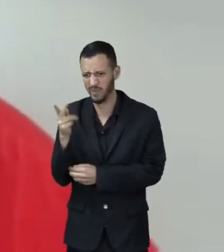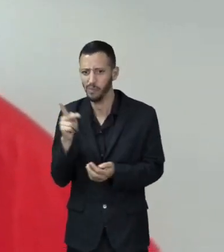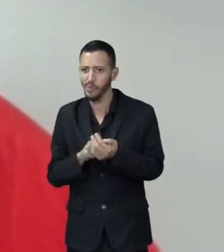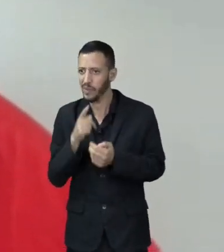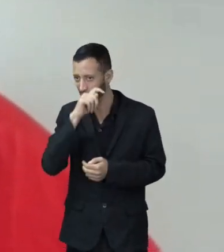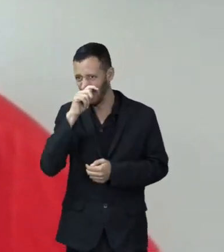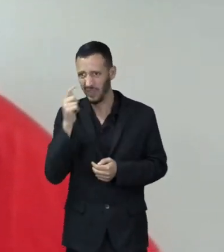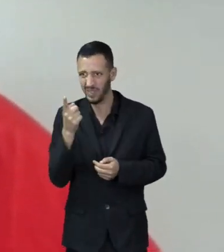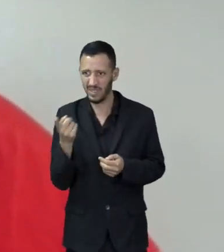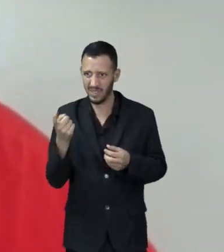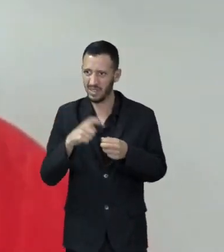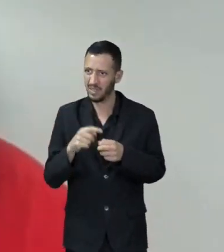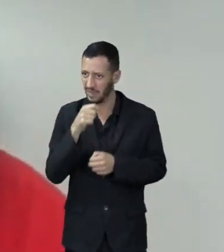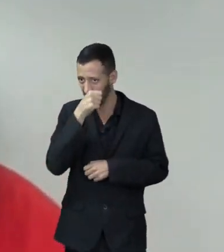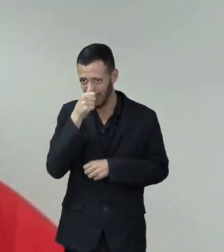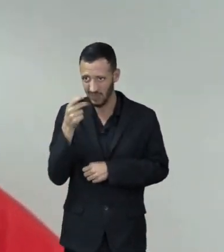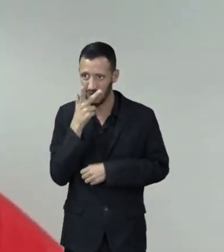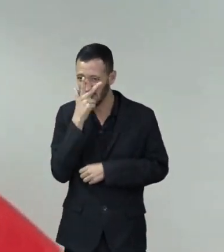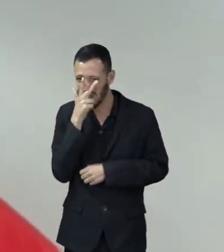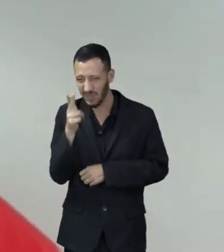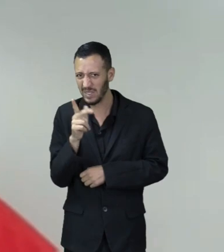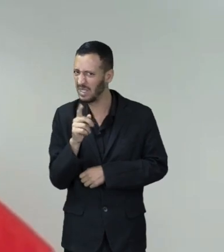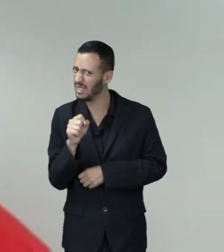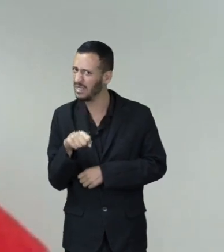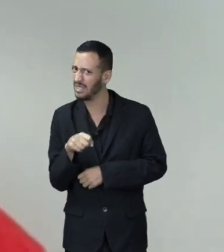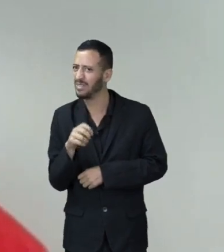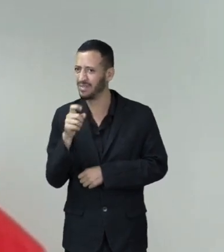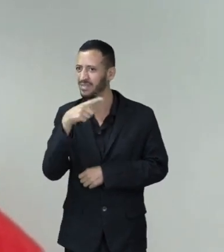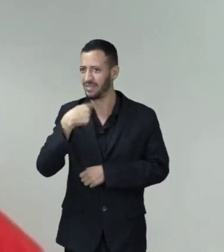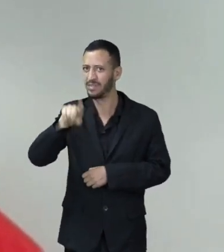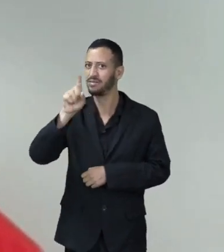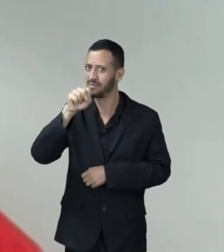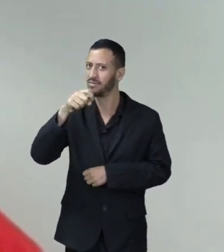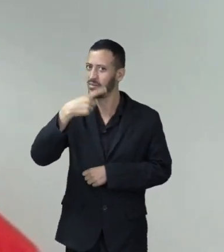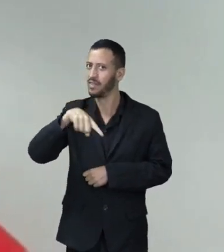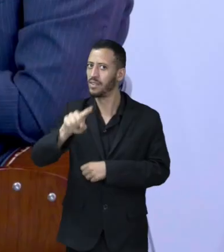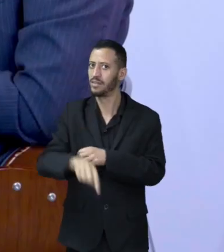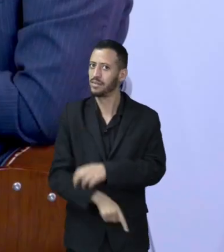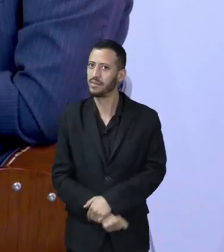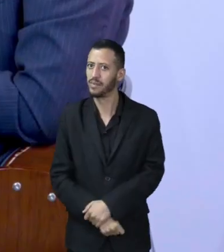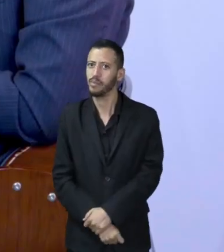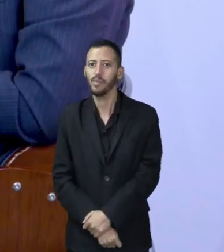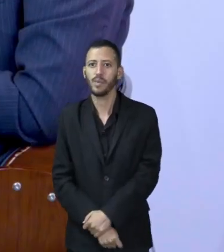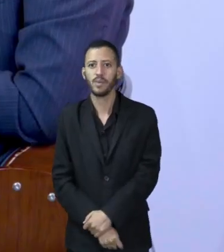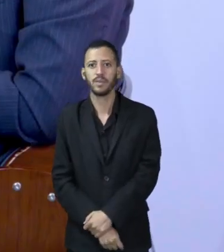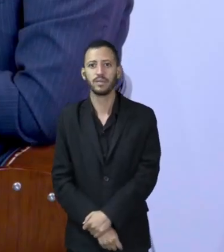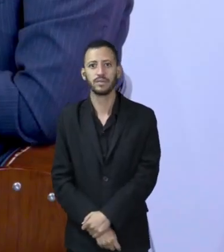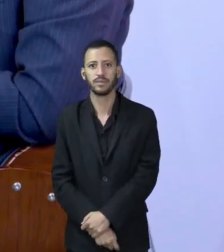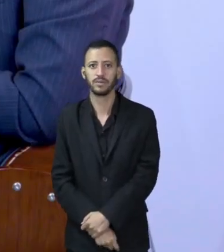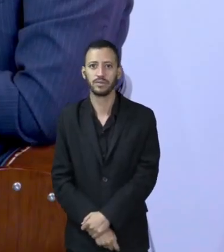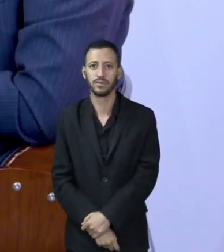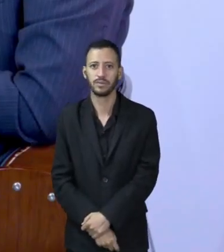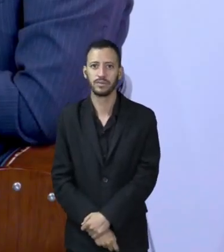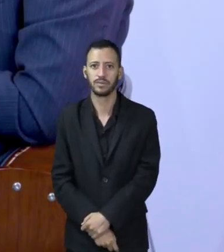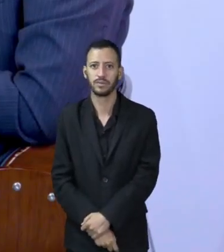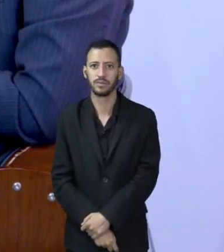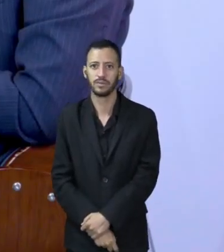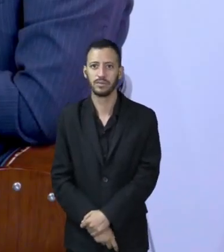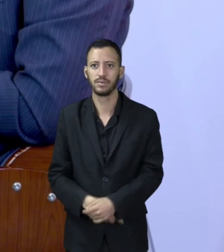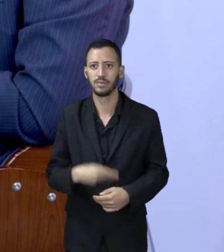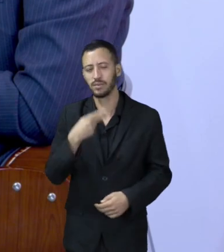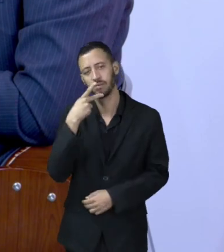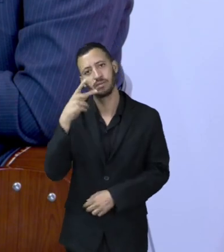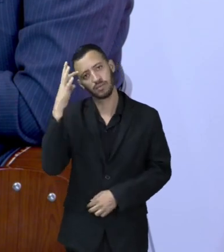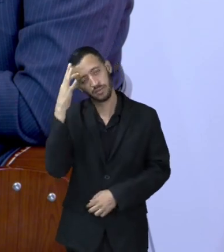vai botar isso para rodar, não? Falei, amor, mas será? Ele, sim, você vai. Olha só. E aí, para resumir e encurtar a história, um